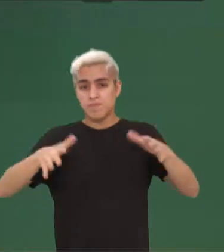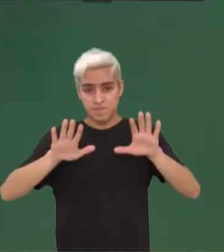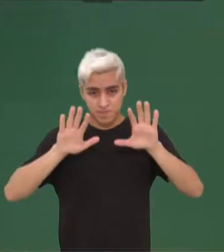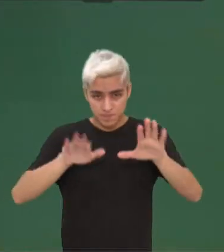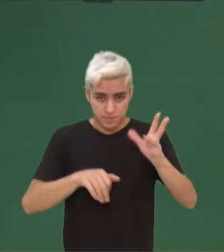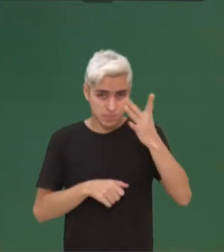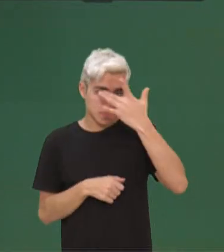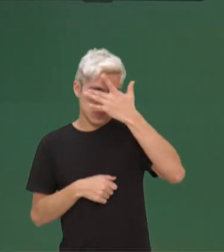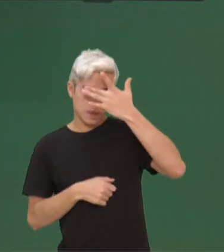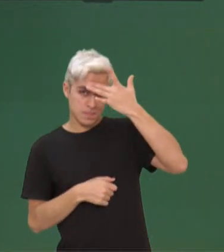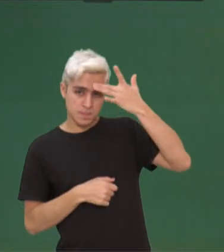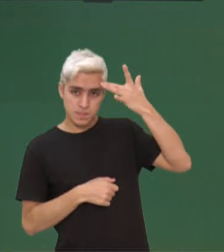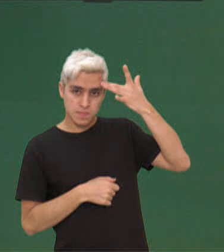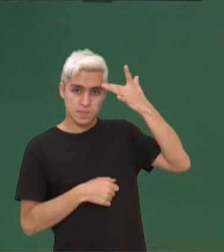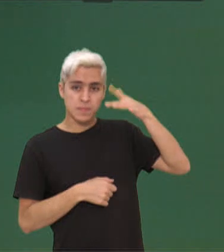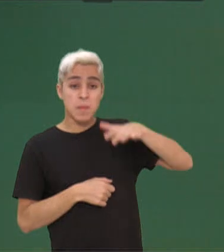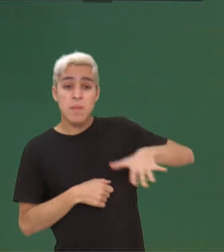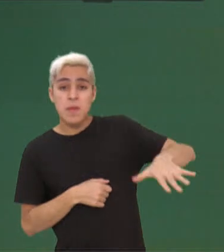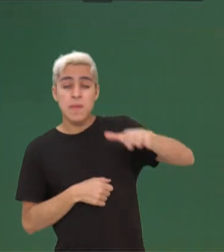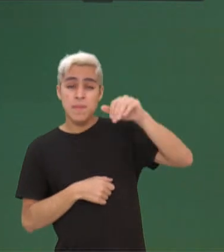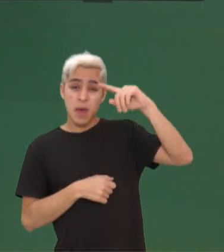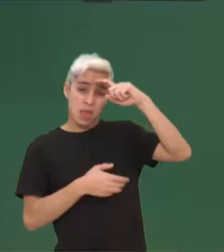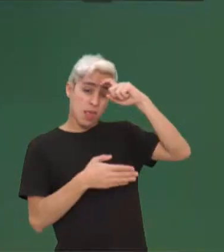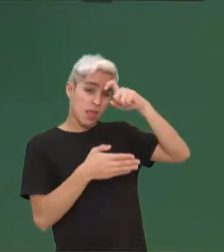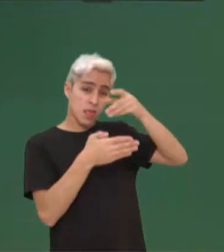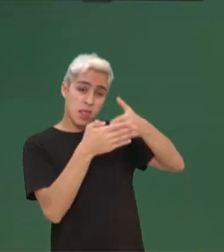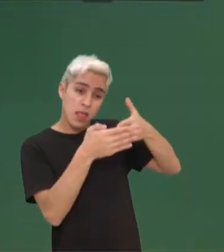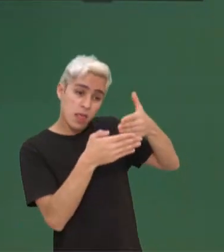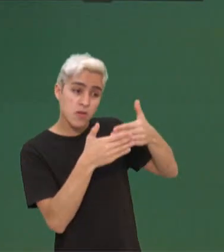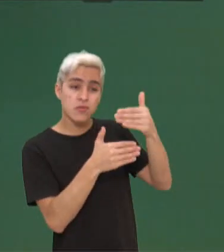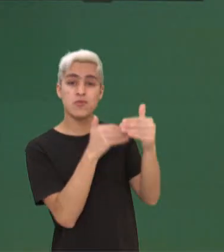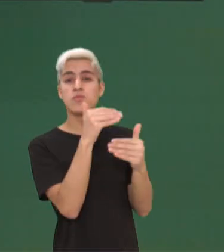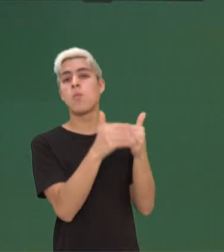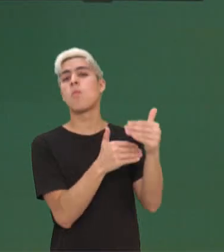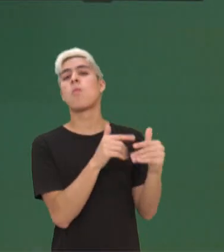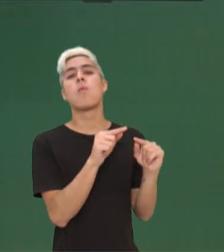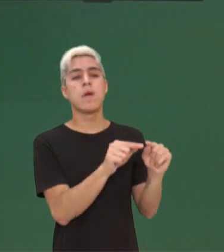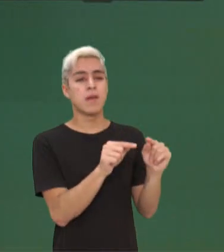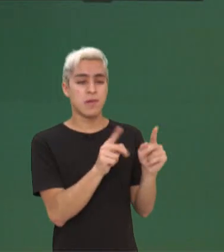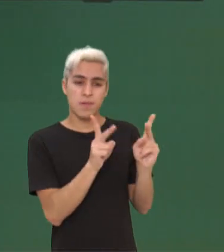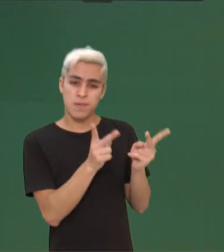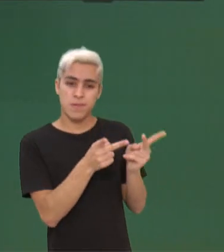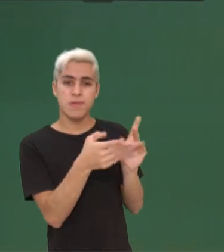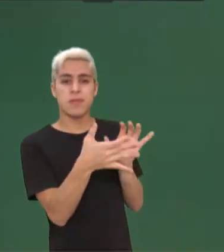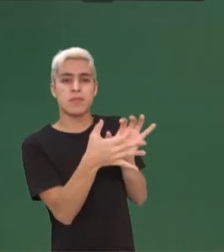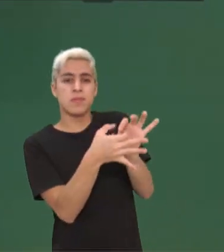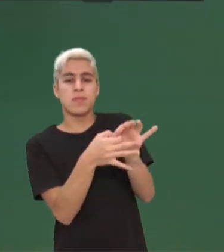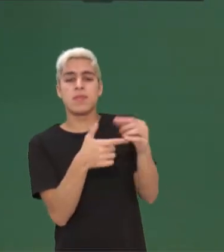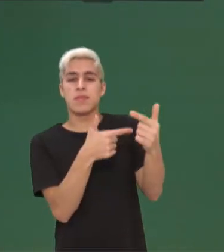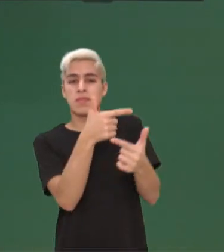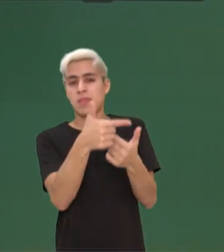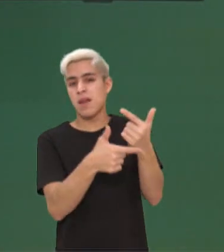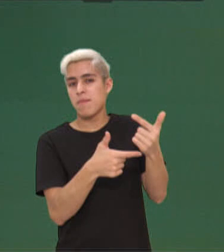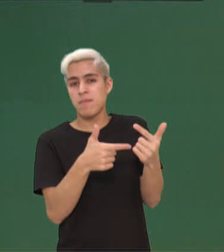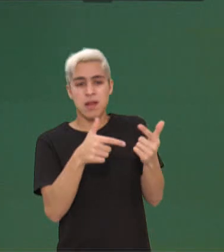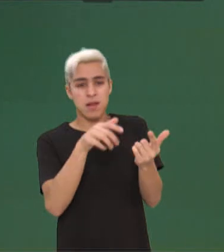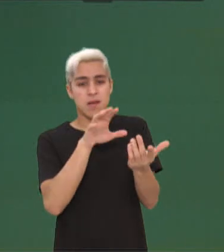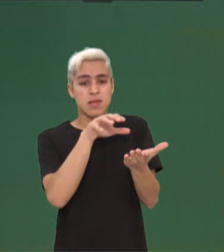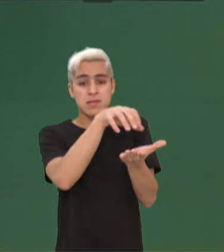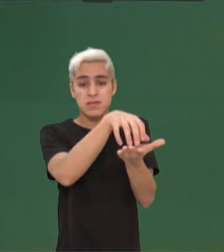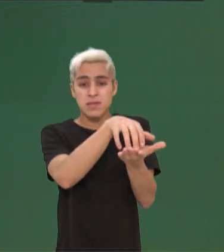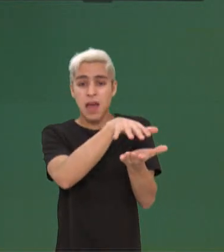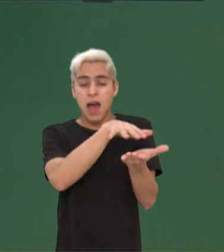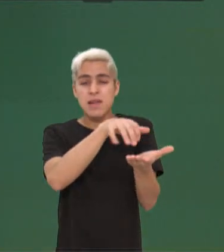que têm as maiores dificuldades no sentido de desenvolvimento ainda estão ligadas aos trabalhos ali do setor